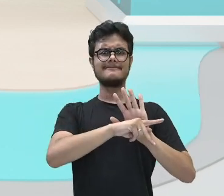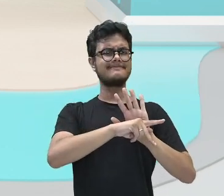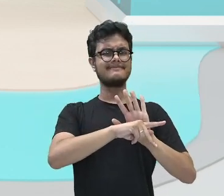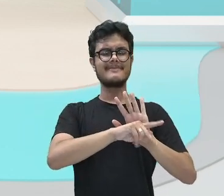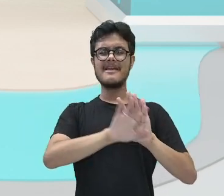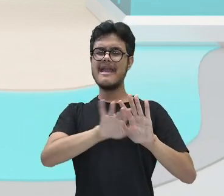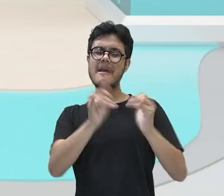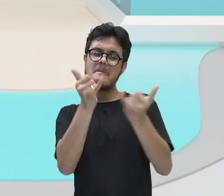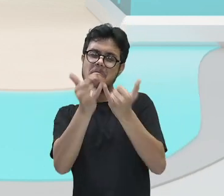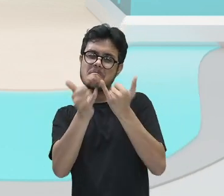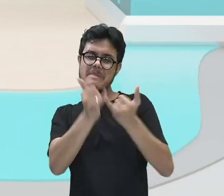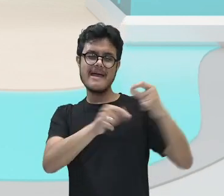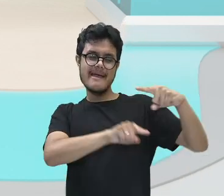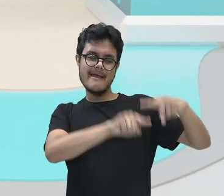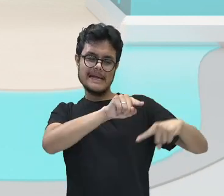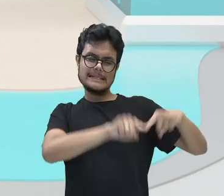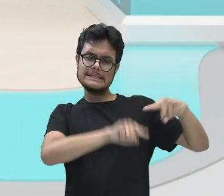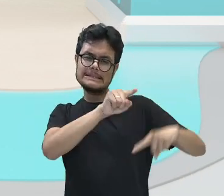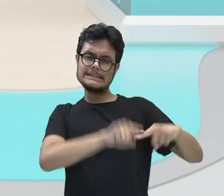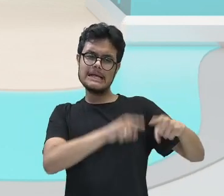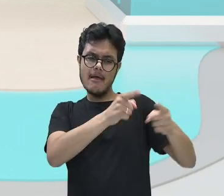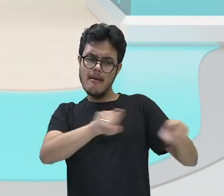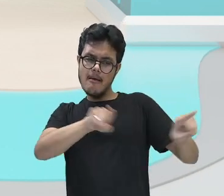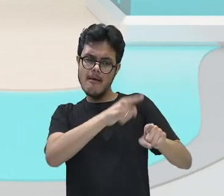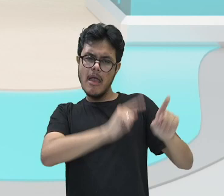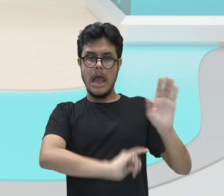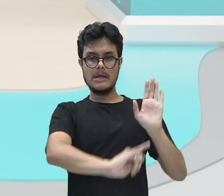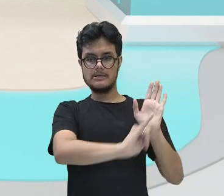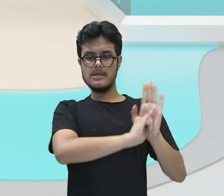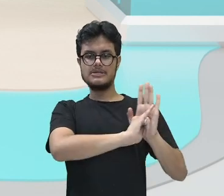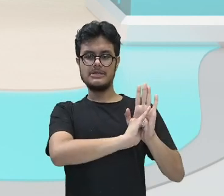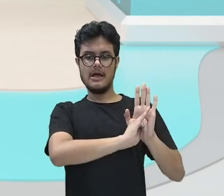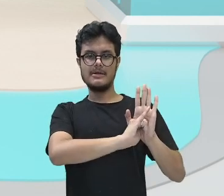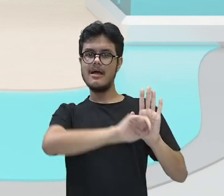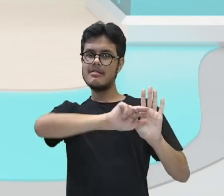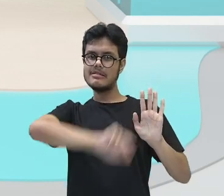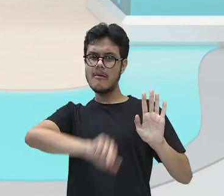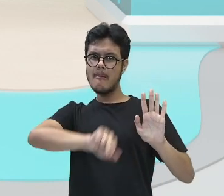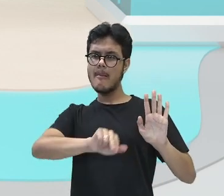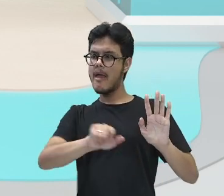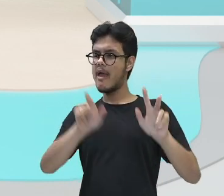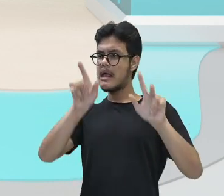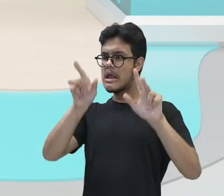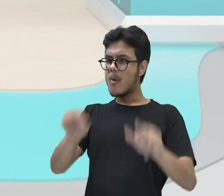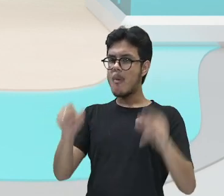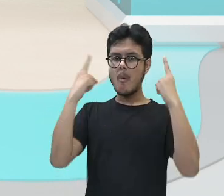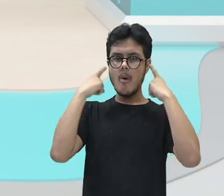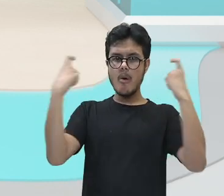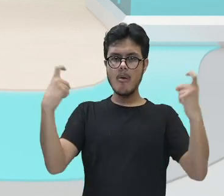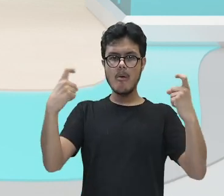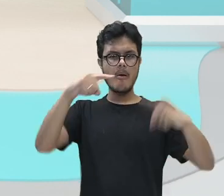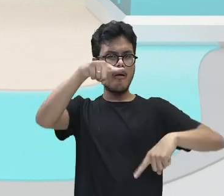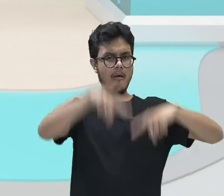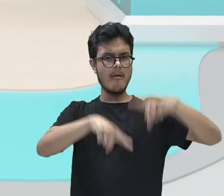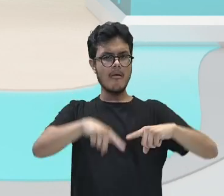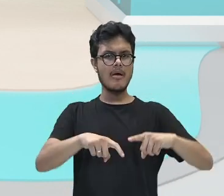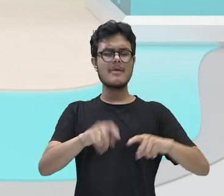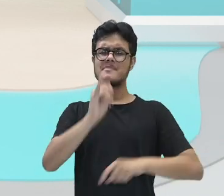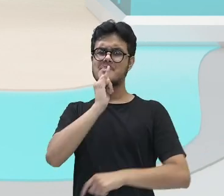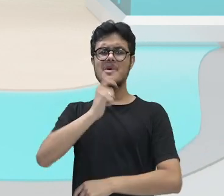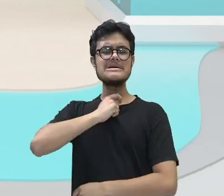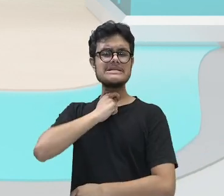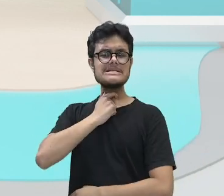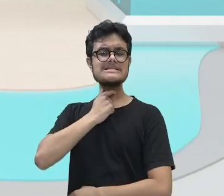timbre ele é uma identidade que ninguém vai ter um timbre igual. Um instrumento musical não vai ter um timbre igual ao